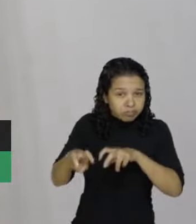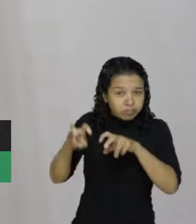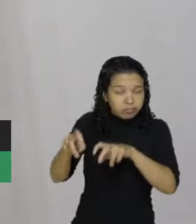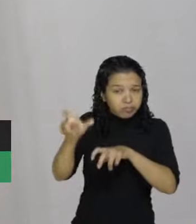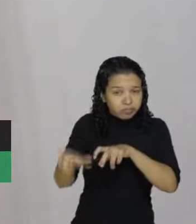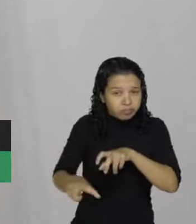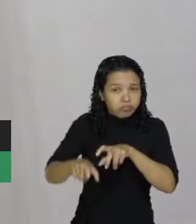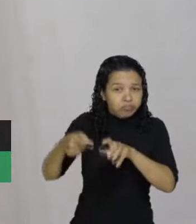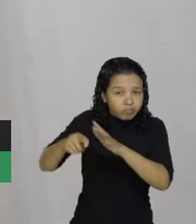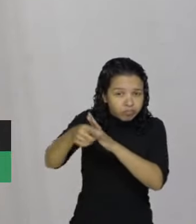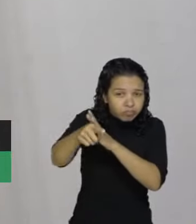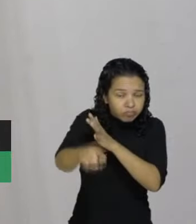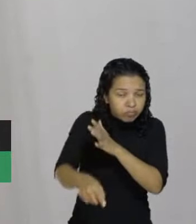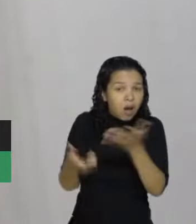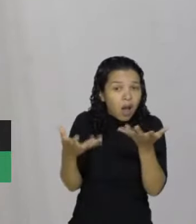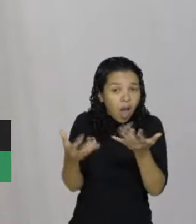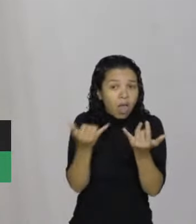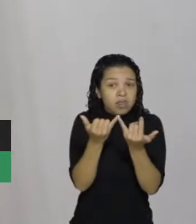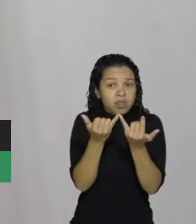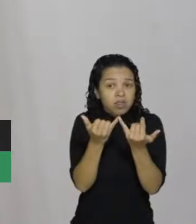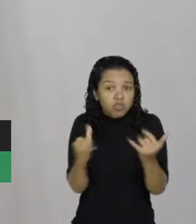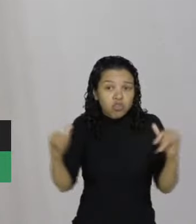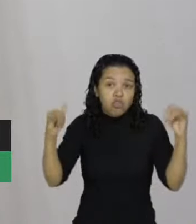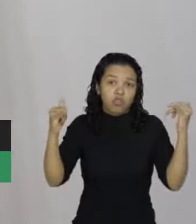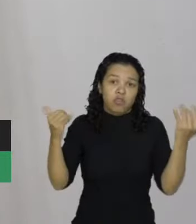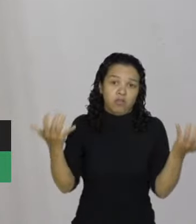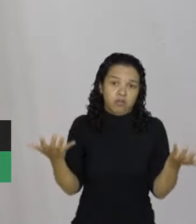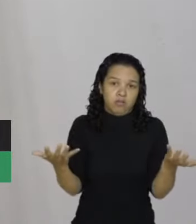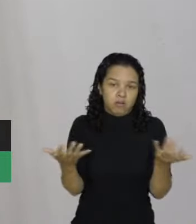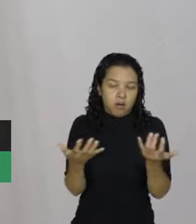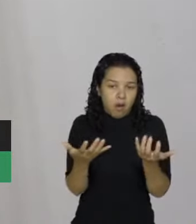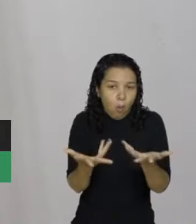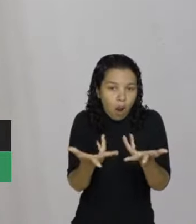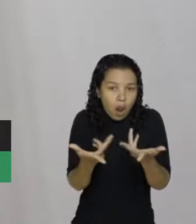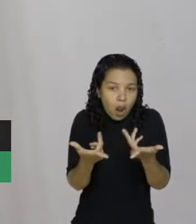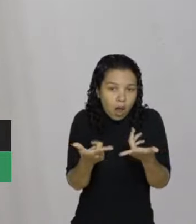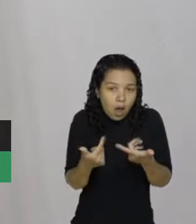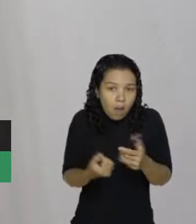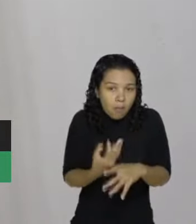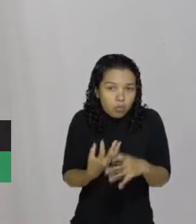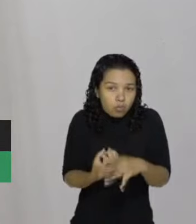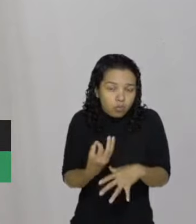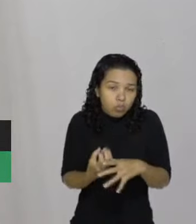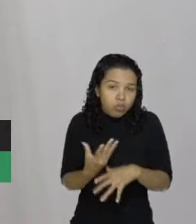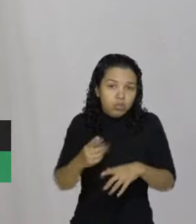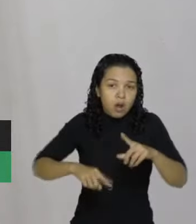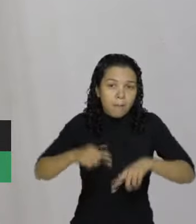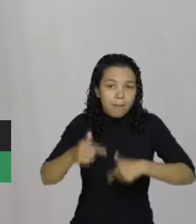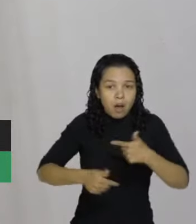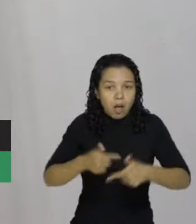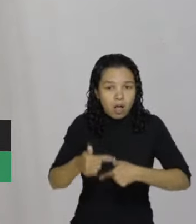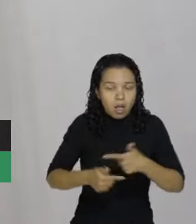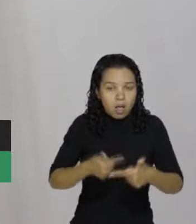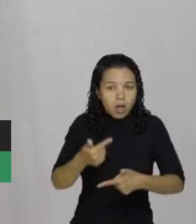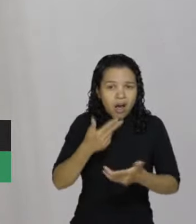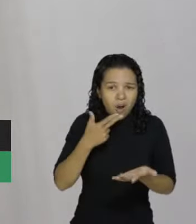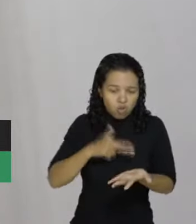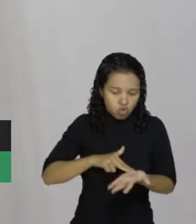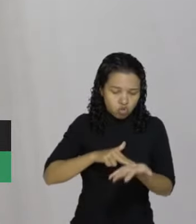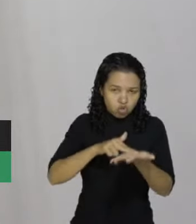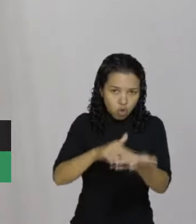propriedade para conseguirem fazer a sua produção. E sem a nota eletrônica, nem o transporte dos produtos poderá